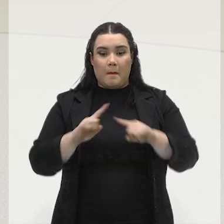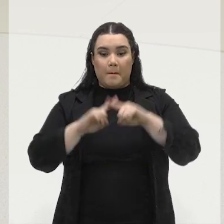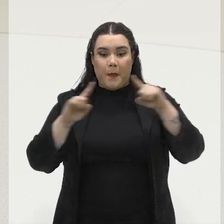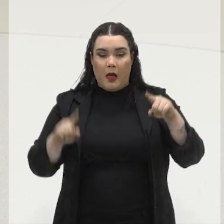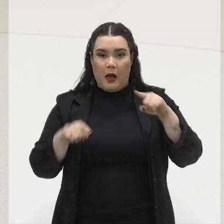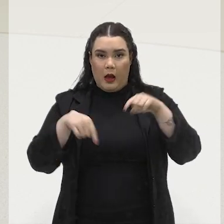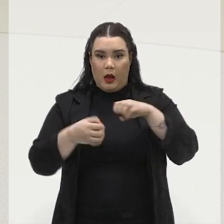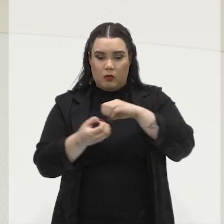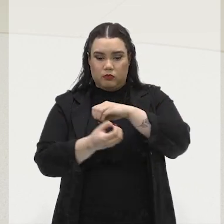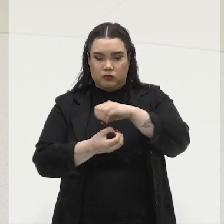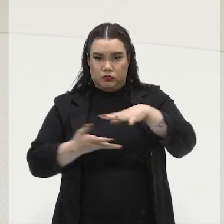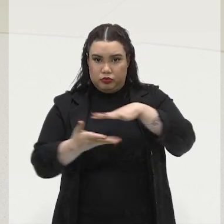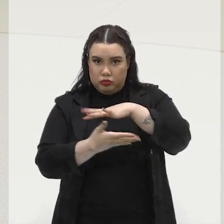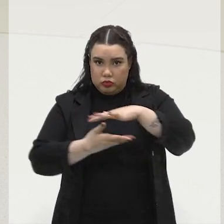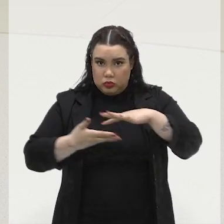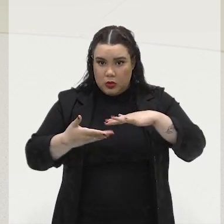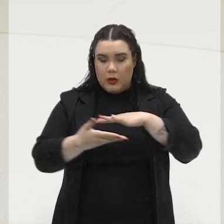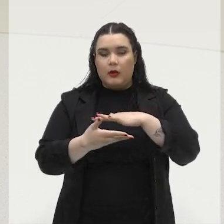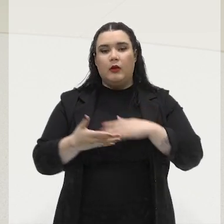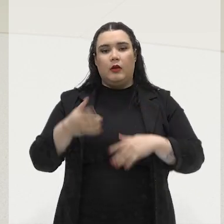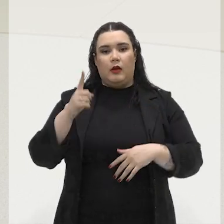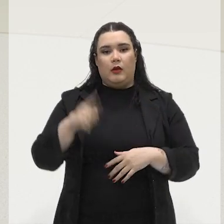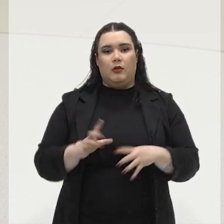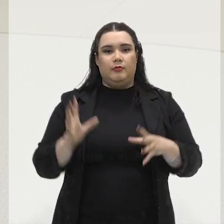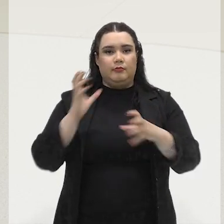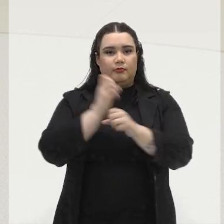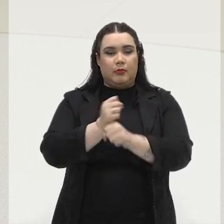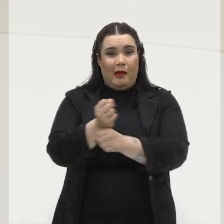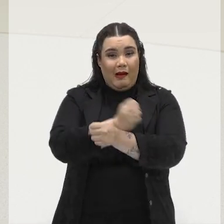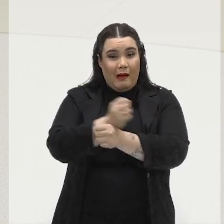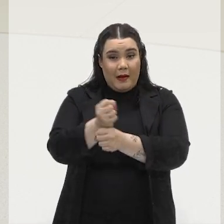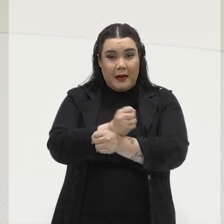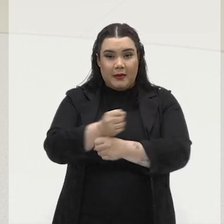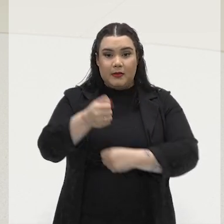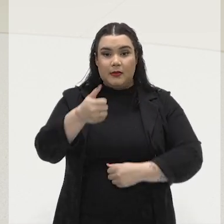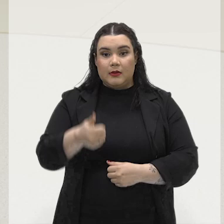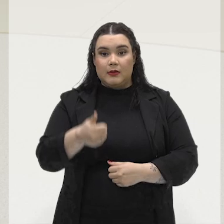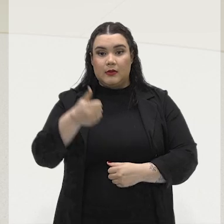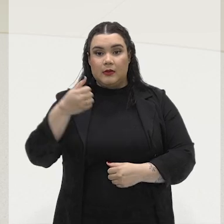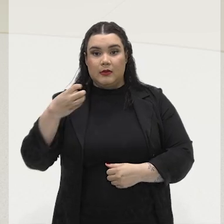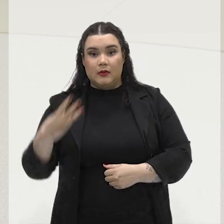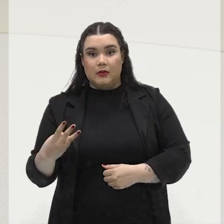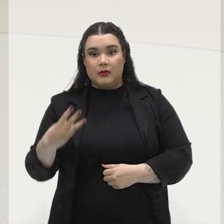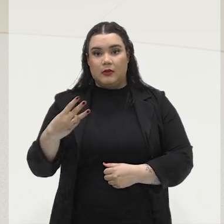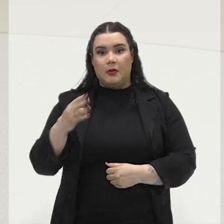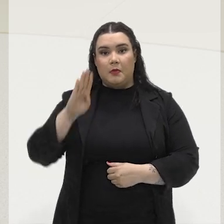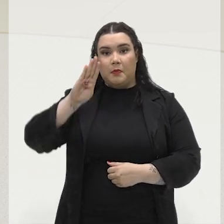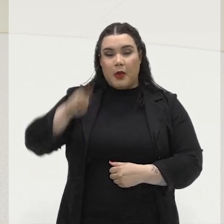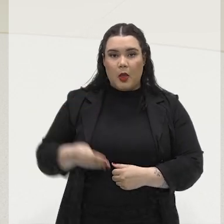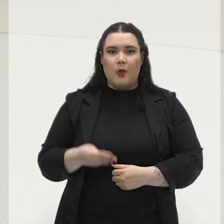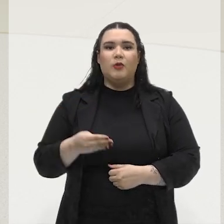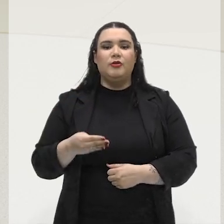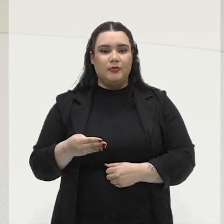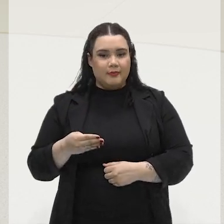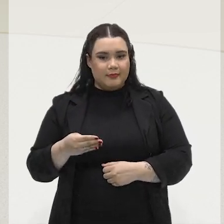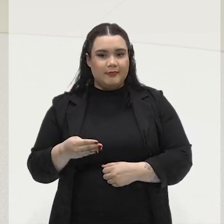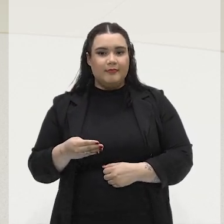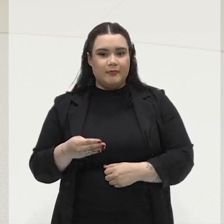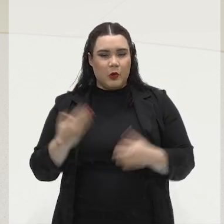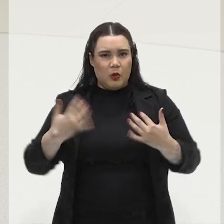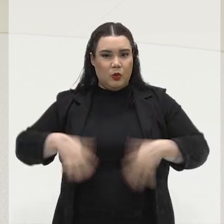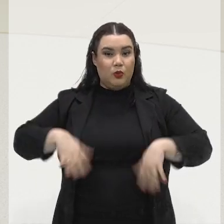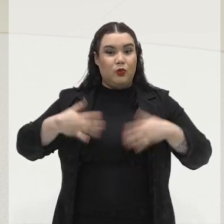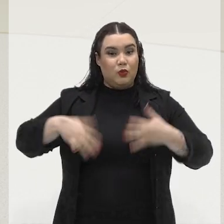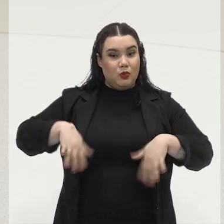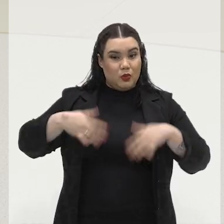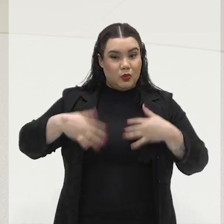tem 13 bilhões de anos. 13 bilhões de anos. Isso quer dizer que